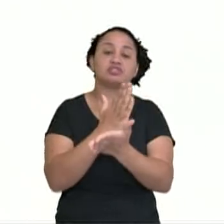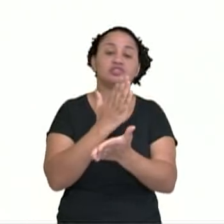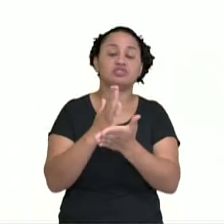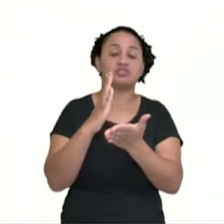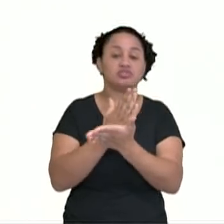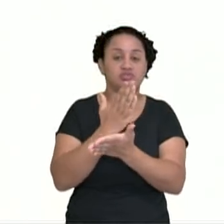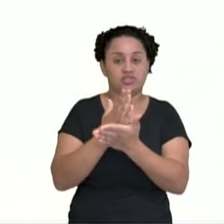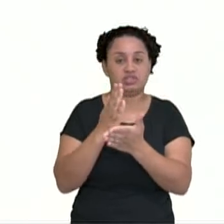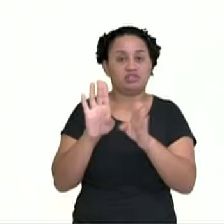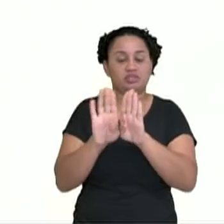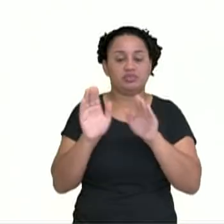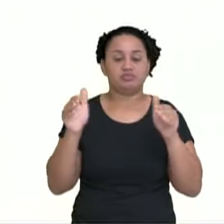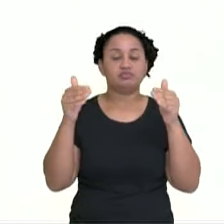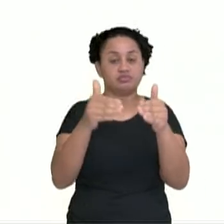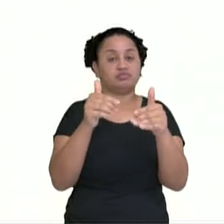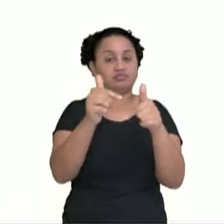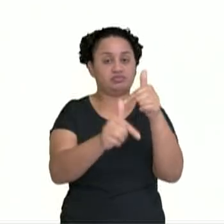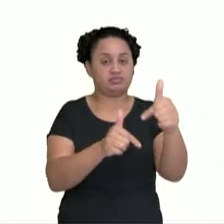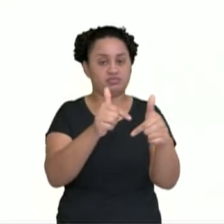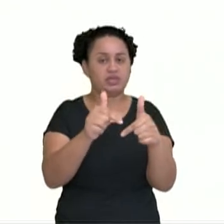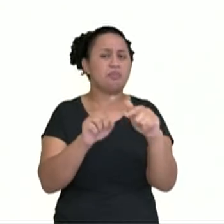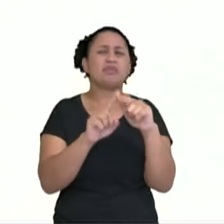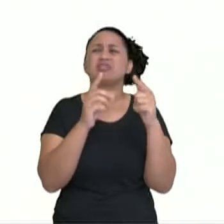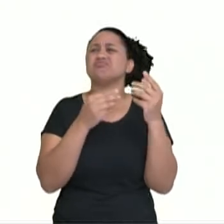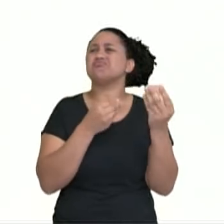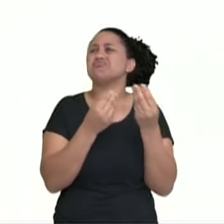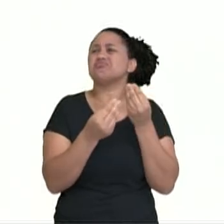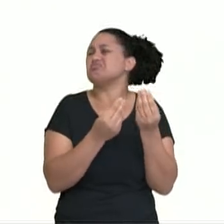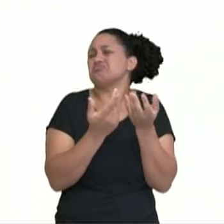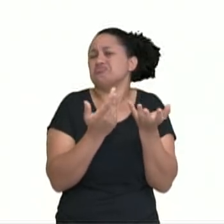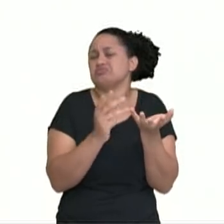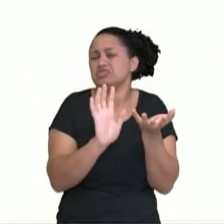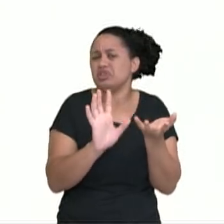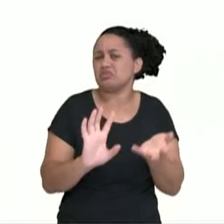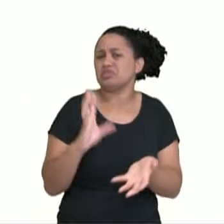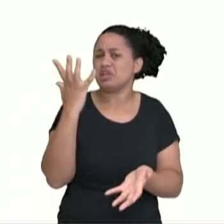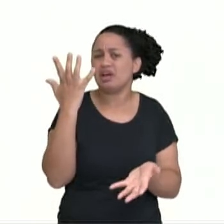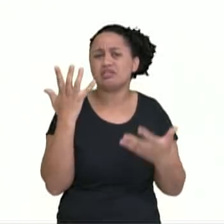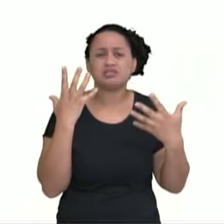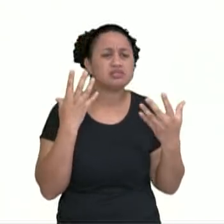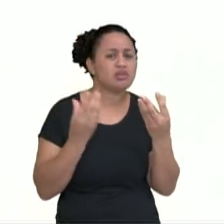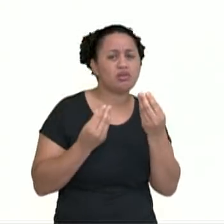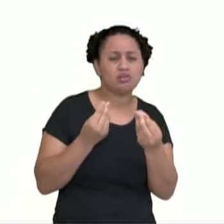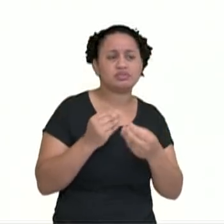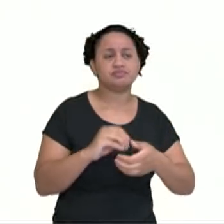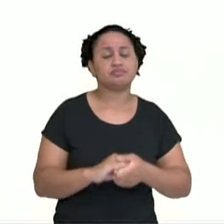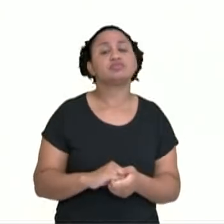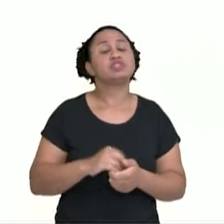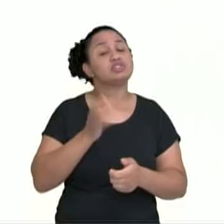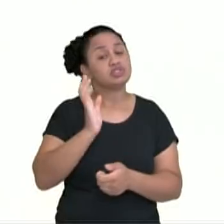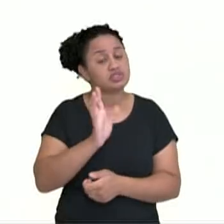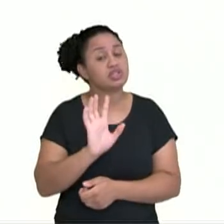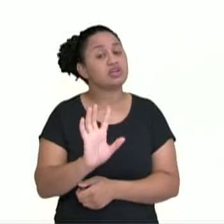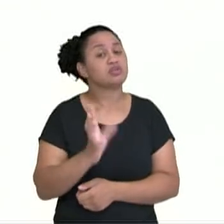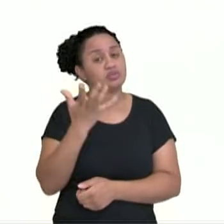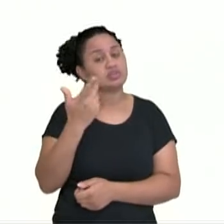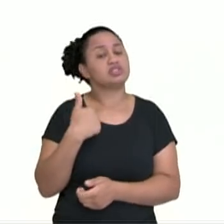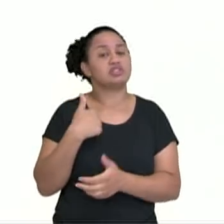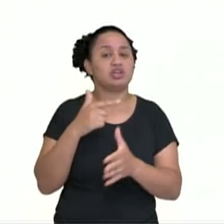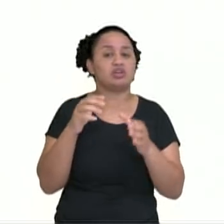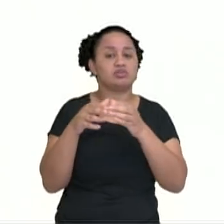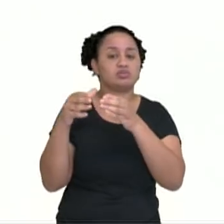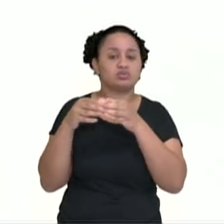e especialização do trabalho. Mas como assim? Isso já não acontecia? De certa maneira, isso já acontecia, os